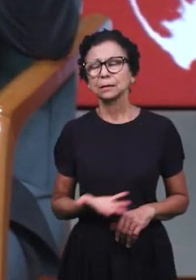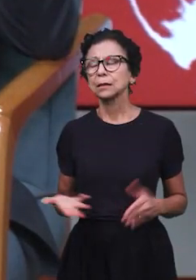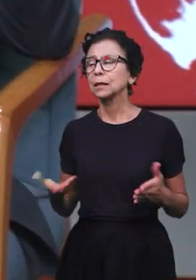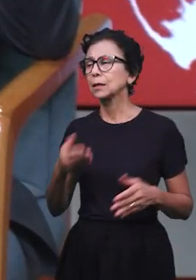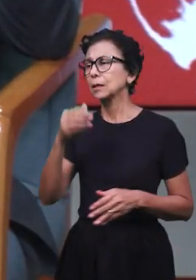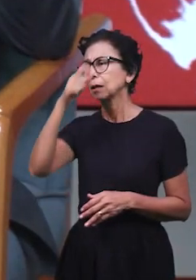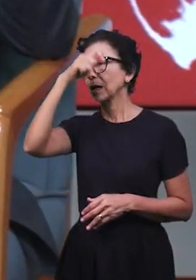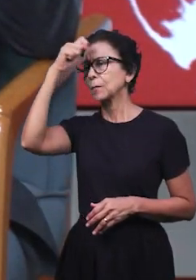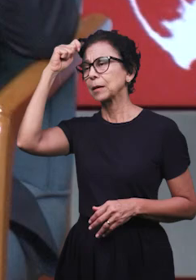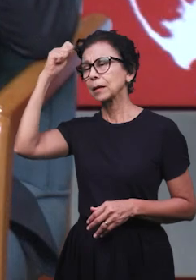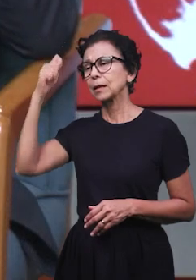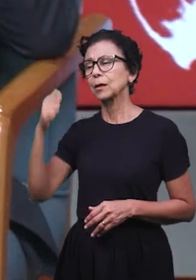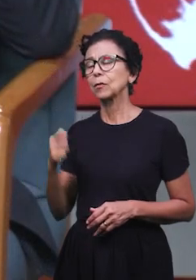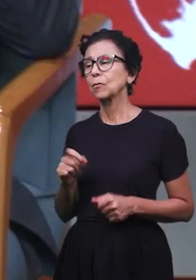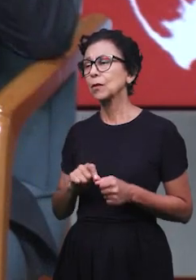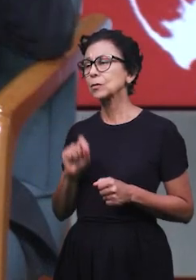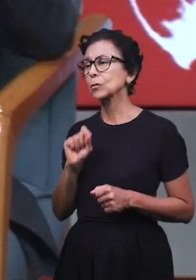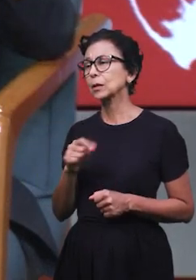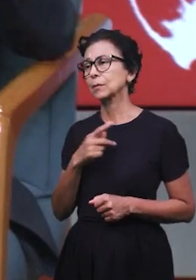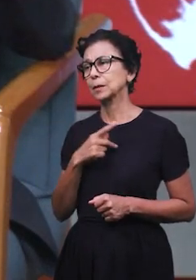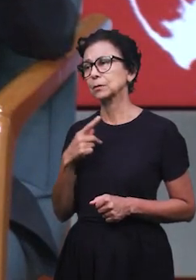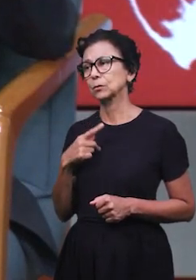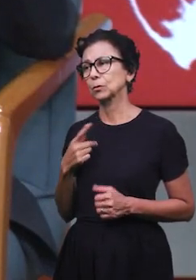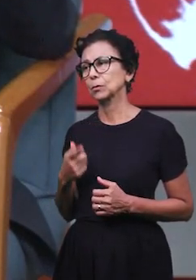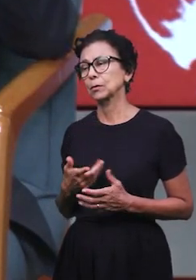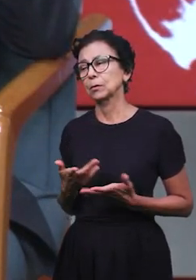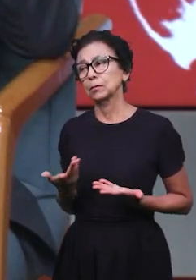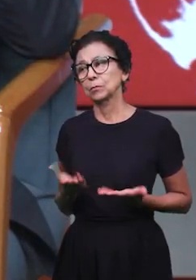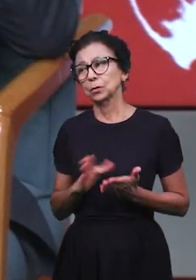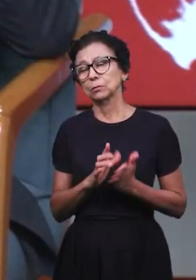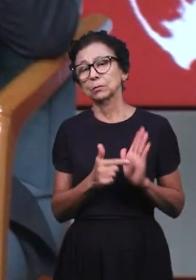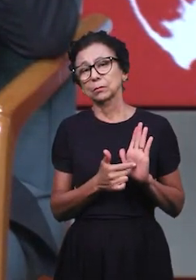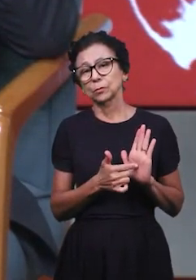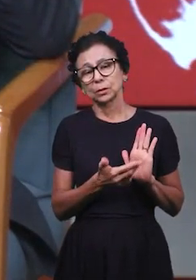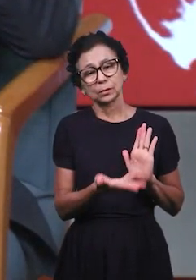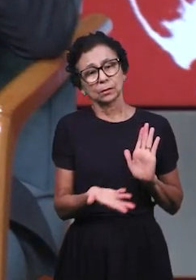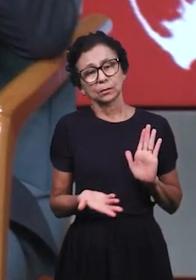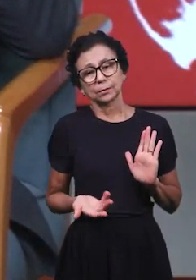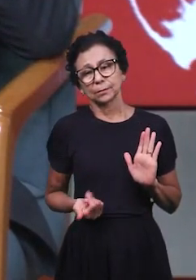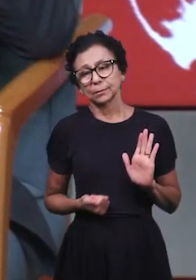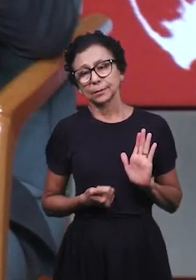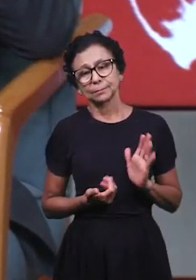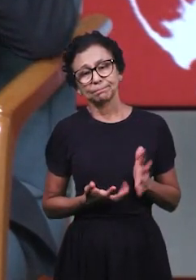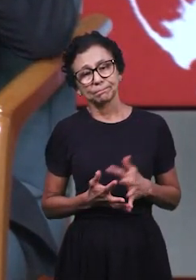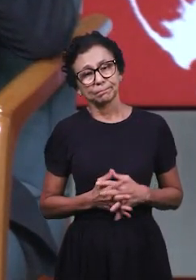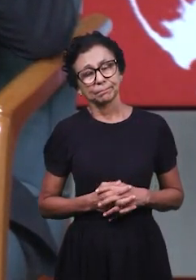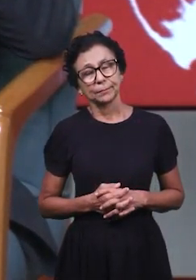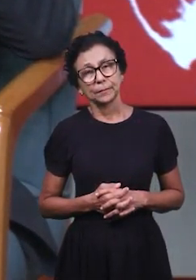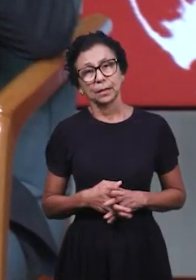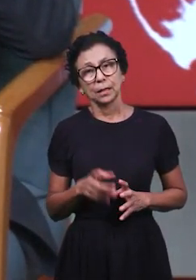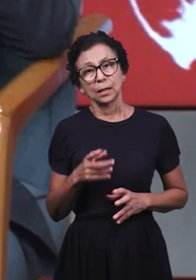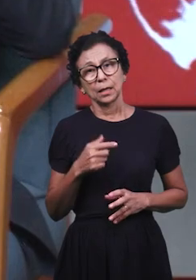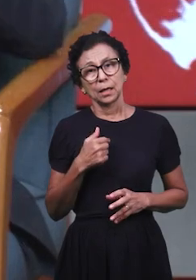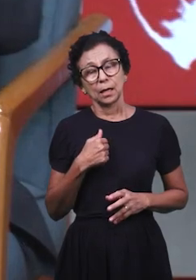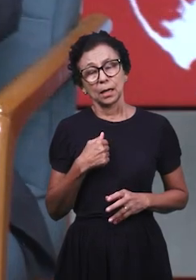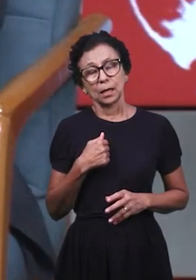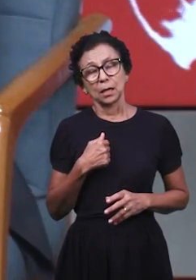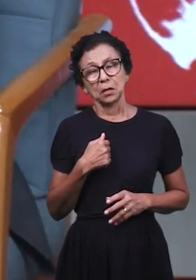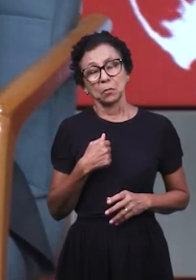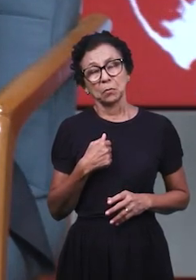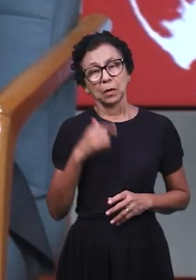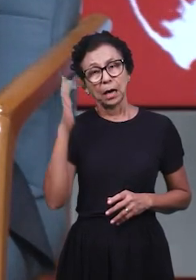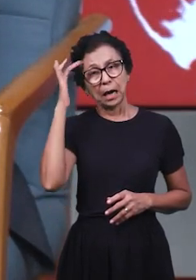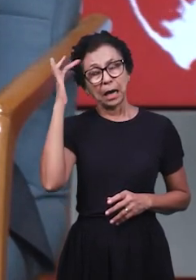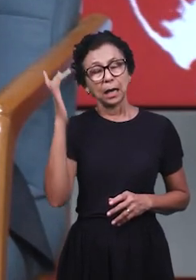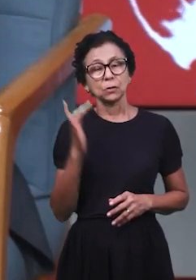Eu digo, olha, o senhor está mostrando aqui é isso, acho que não é não. E ela